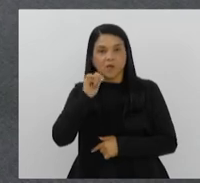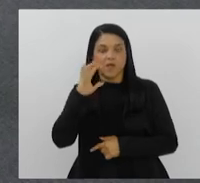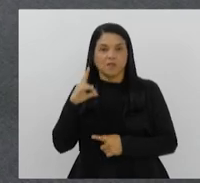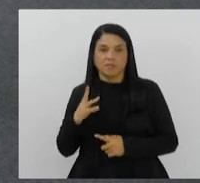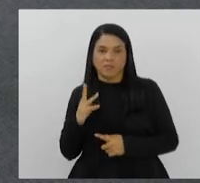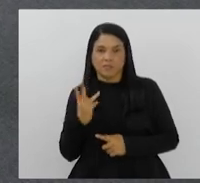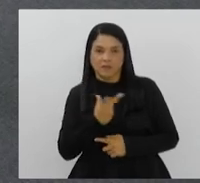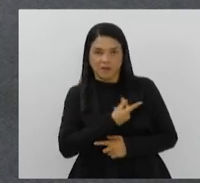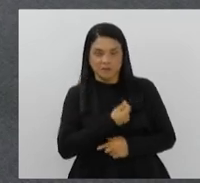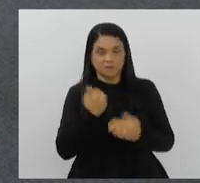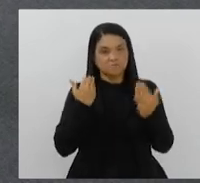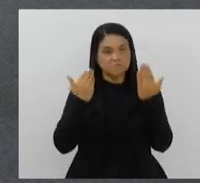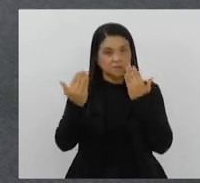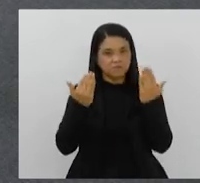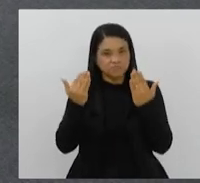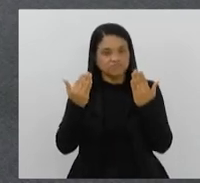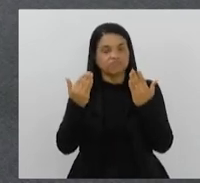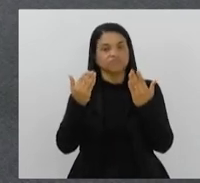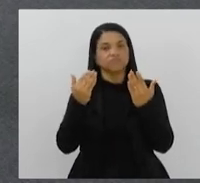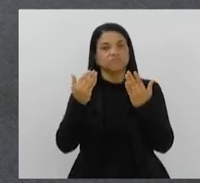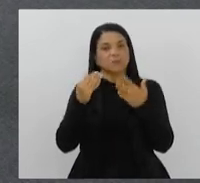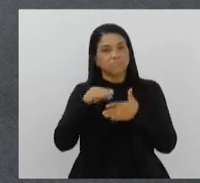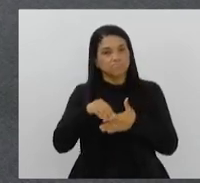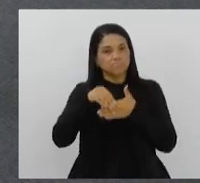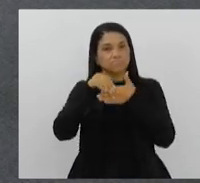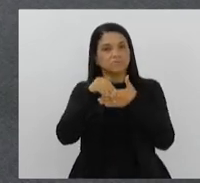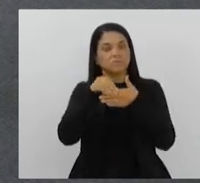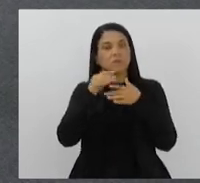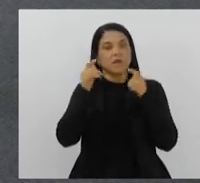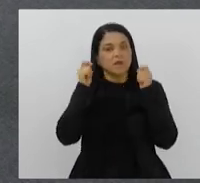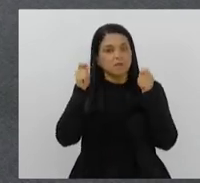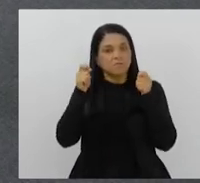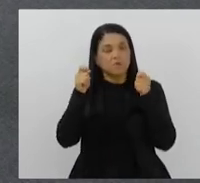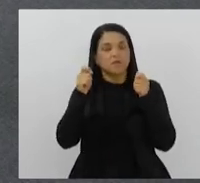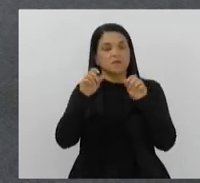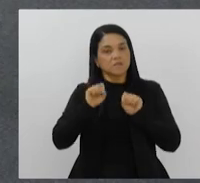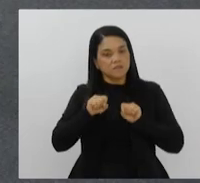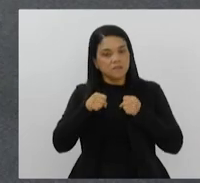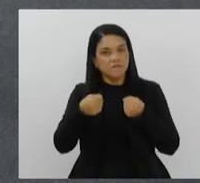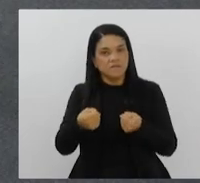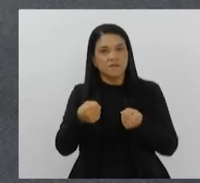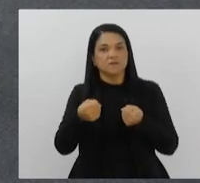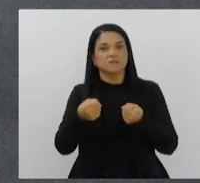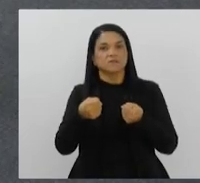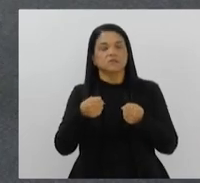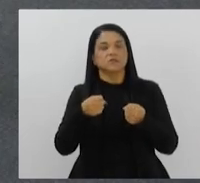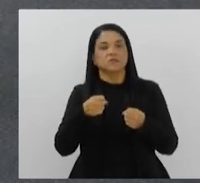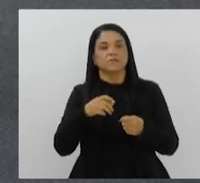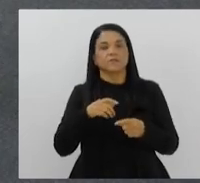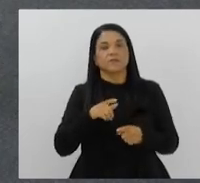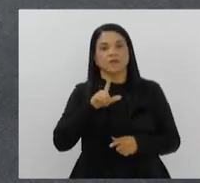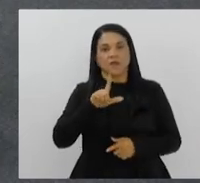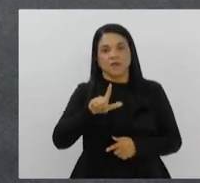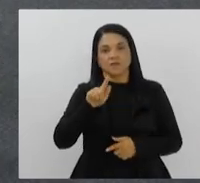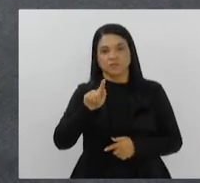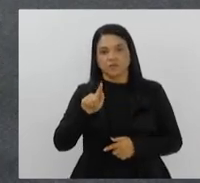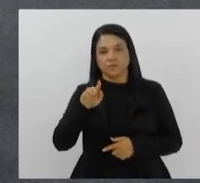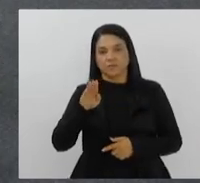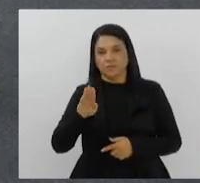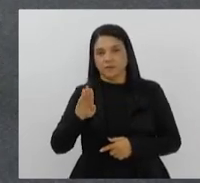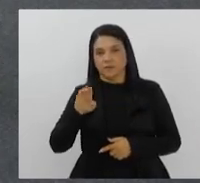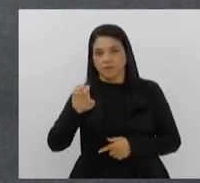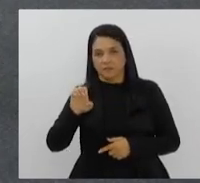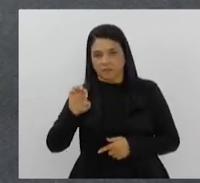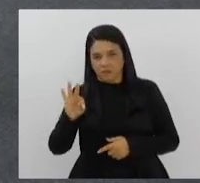que comandou uma campanha importante em defesa das pessoas LGBTQIA+, para que tenham um tratamento justo e digno,